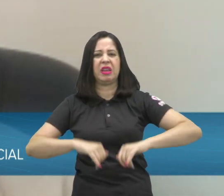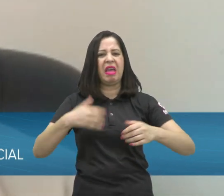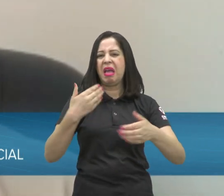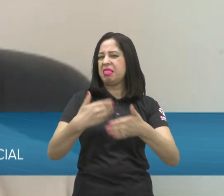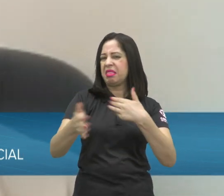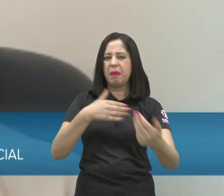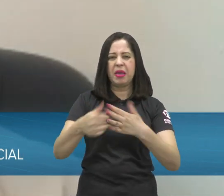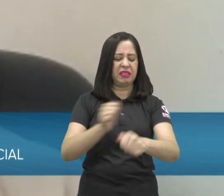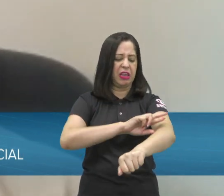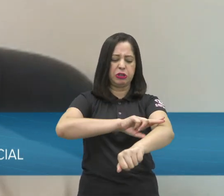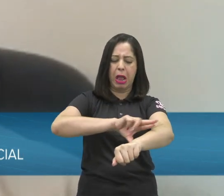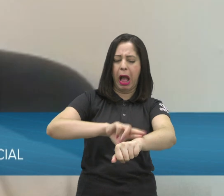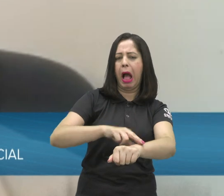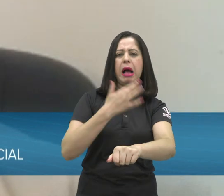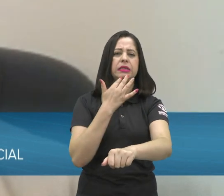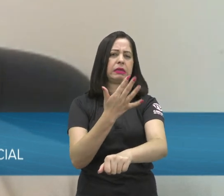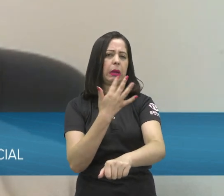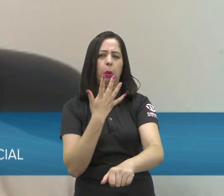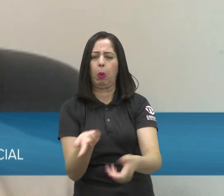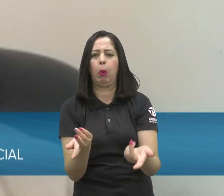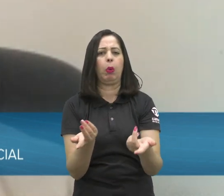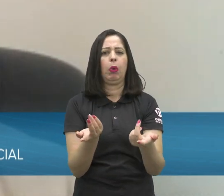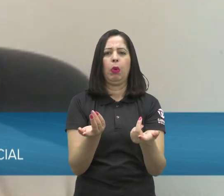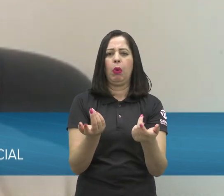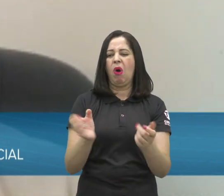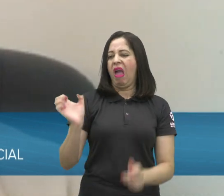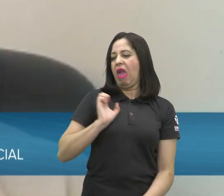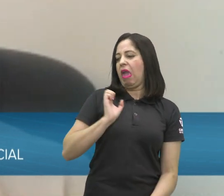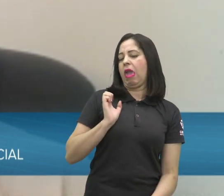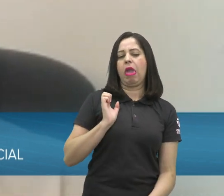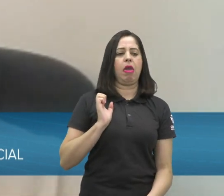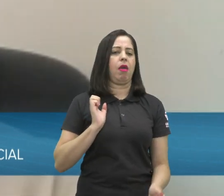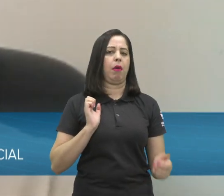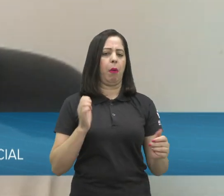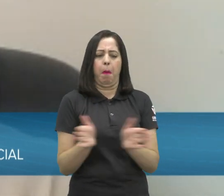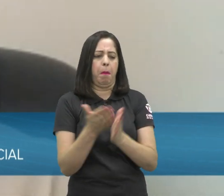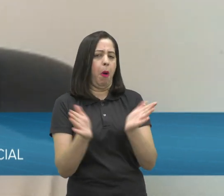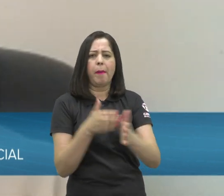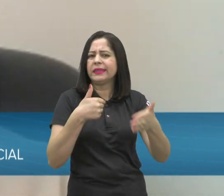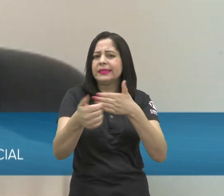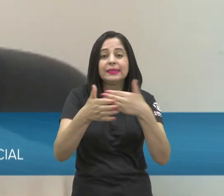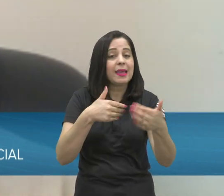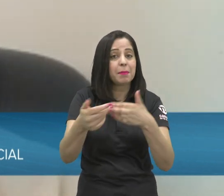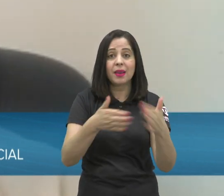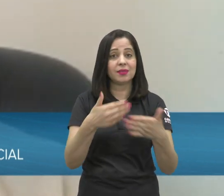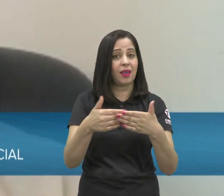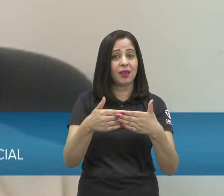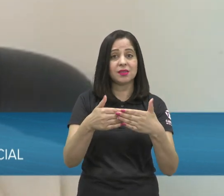pulsante, independente de raça, cor, nível social, que também é tão igual a nós e que também merece